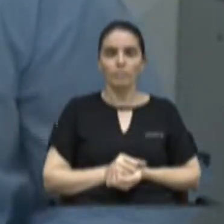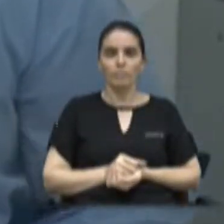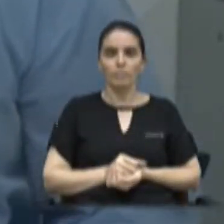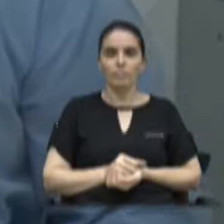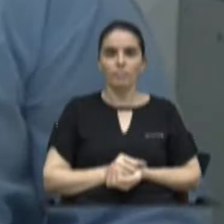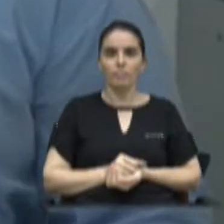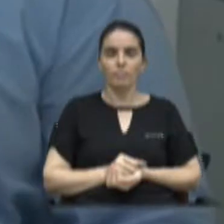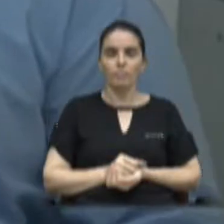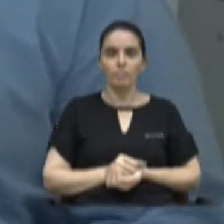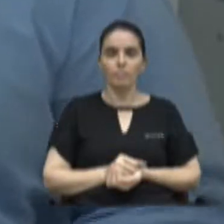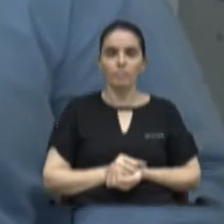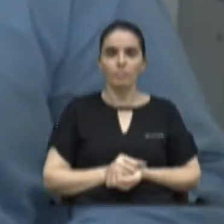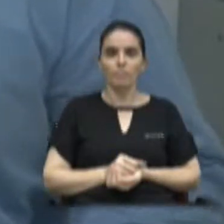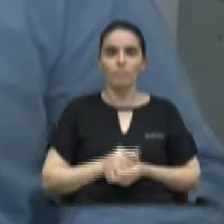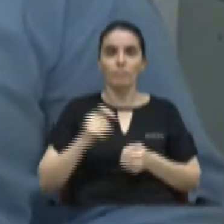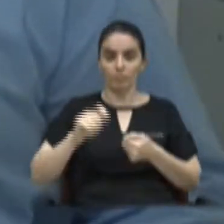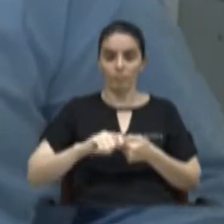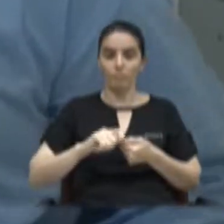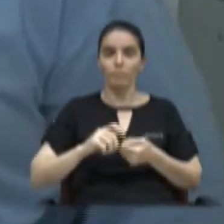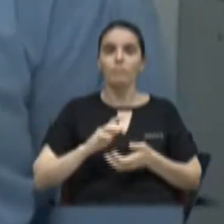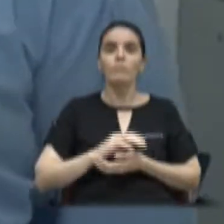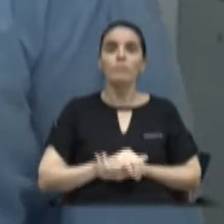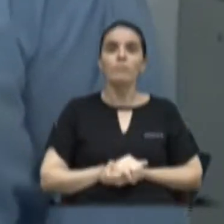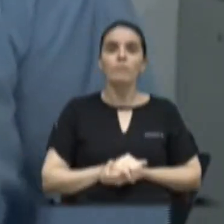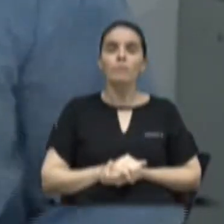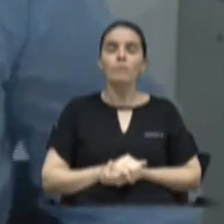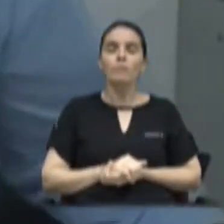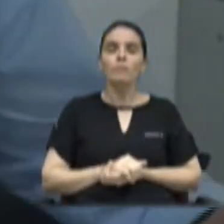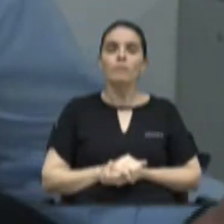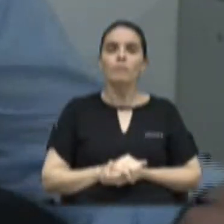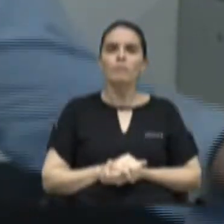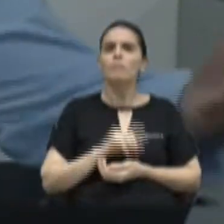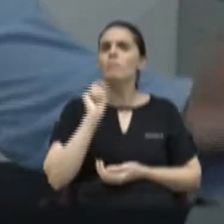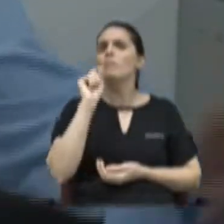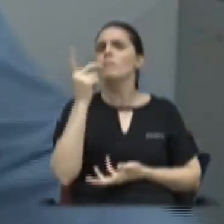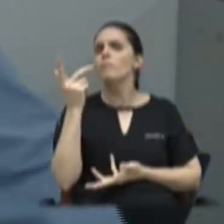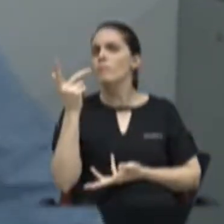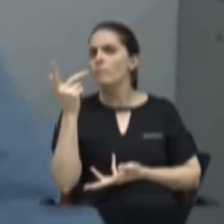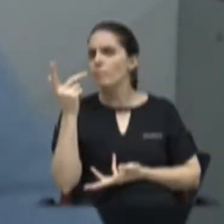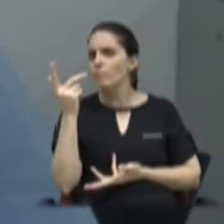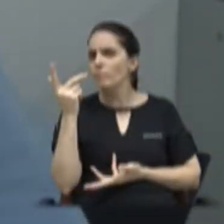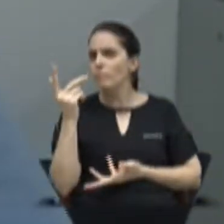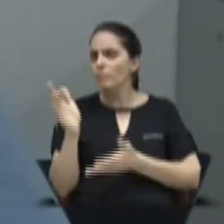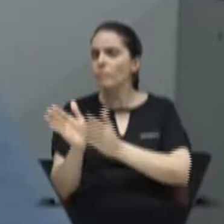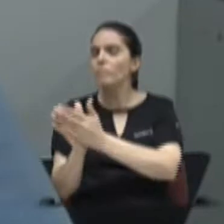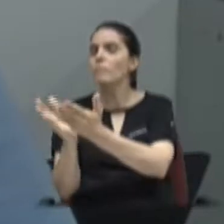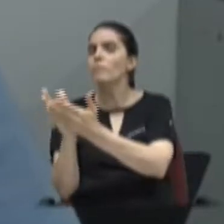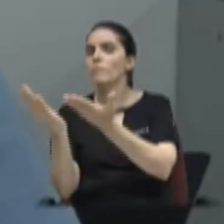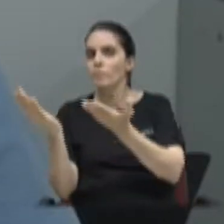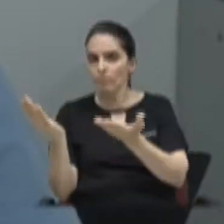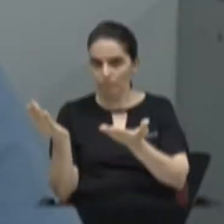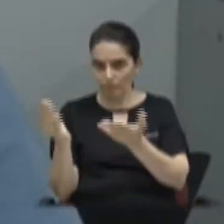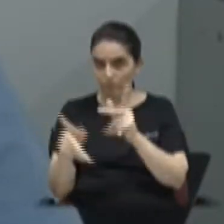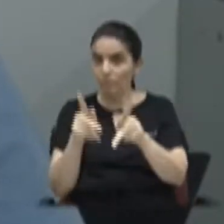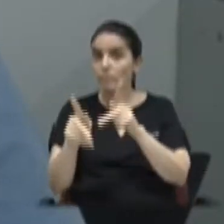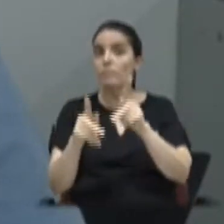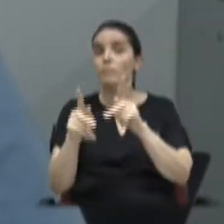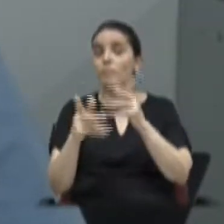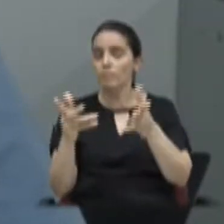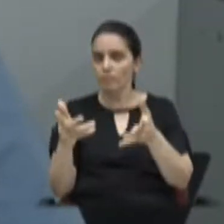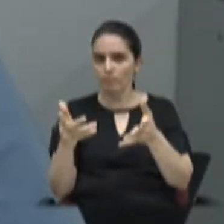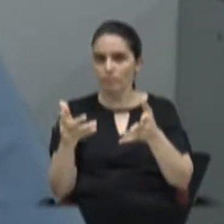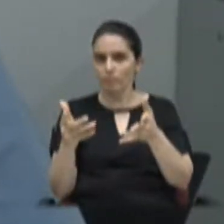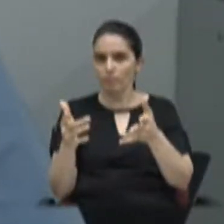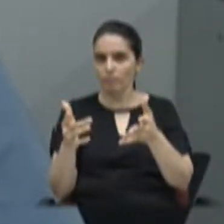legisla. Pronto, engasgou aqui, virou trava-língua. Mas e aí, esse impacto financeiro no bolso da população? Isso aí